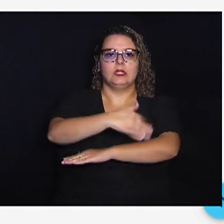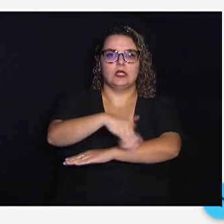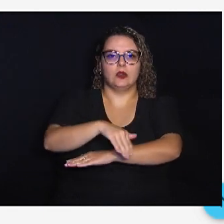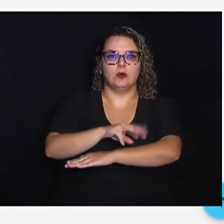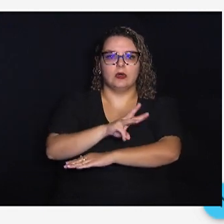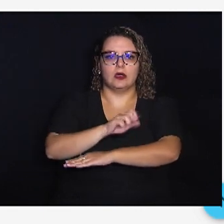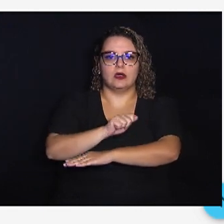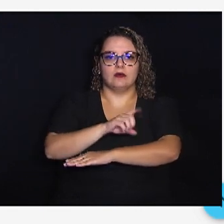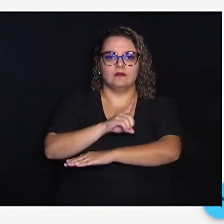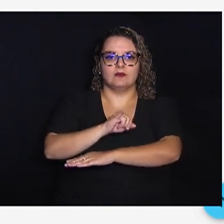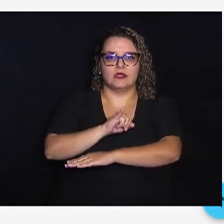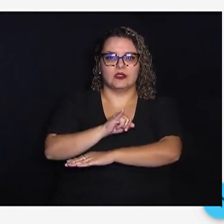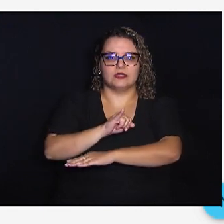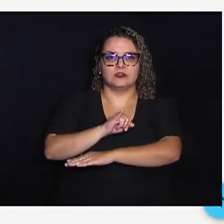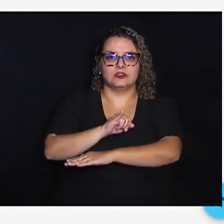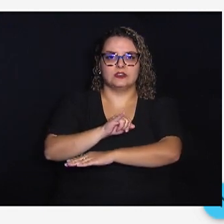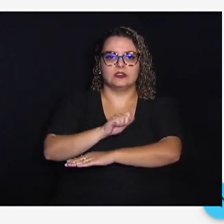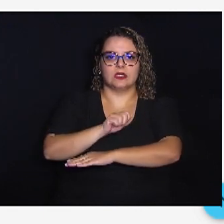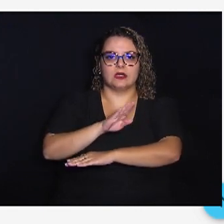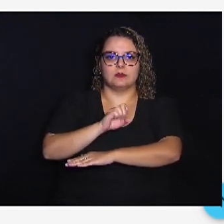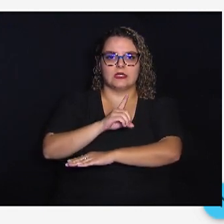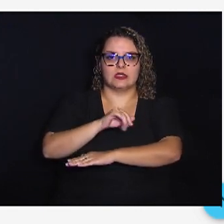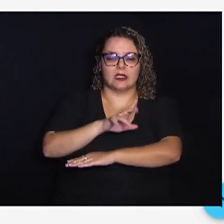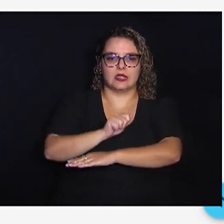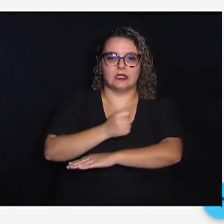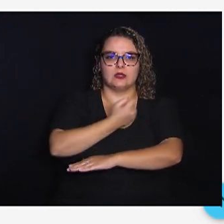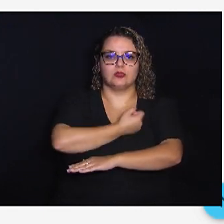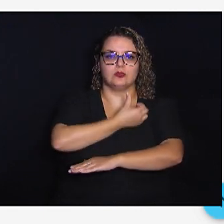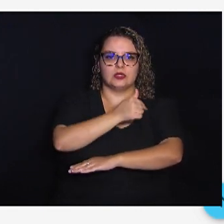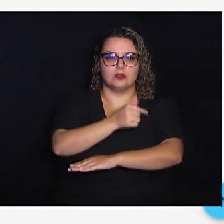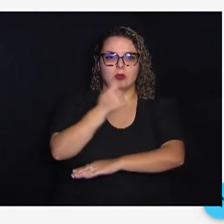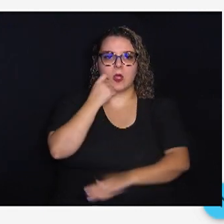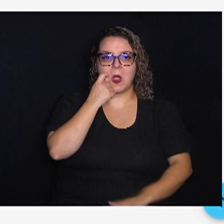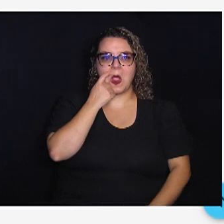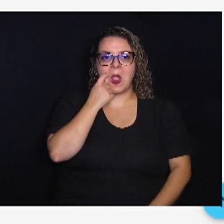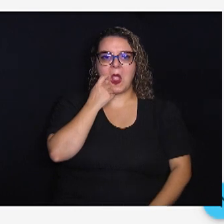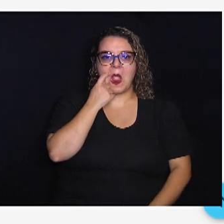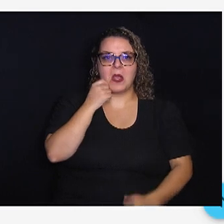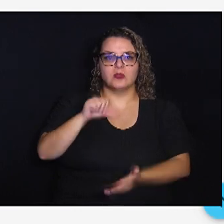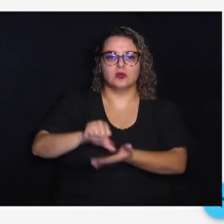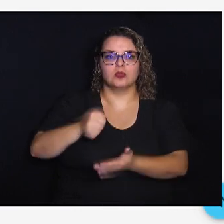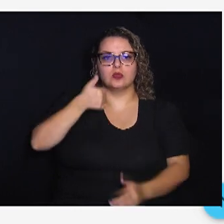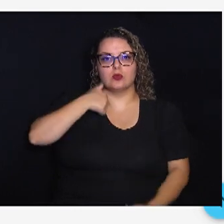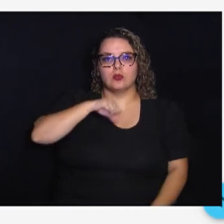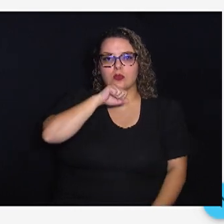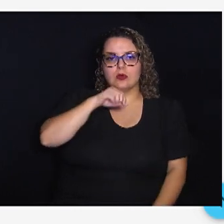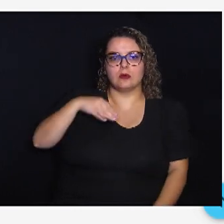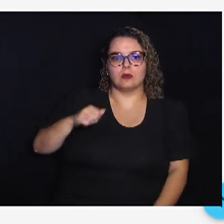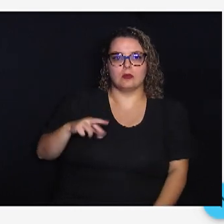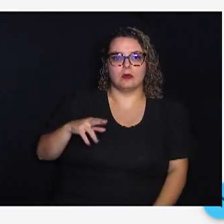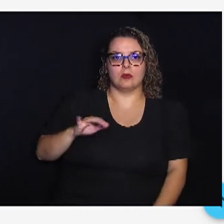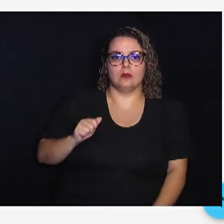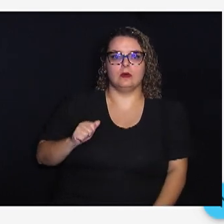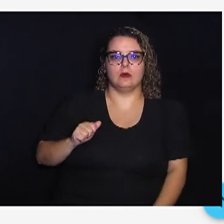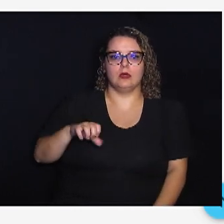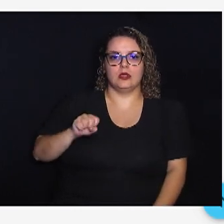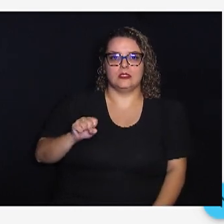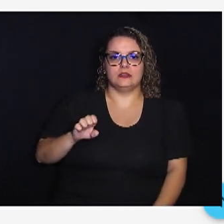da tarde. O Núcleo Mãe Marla Cearelos, na Rua Francisco Mesquita,